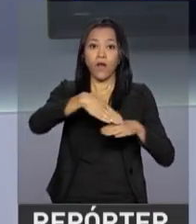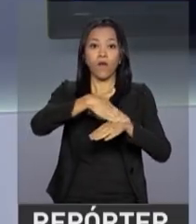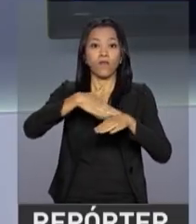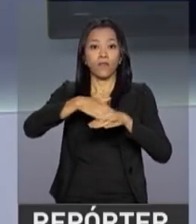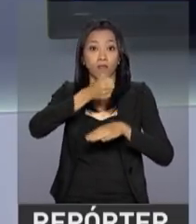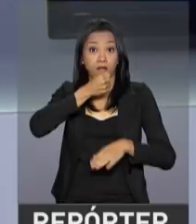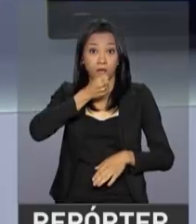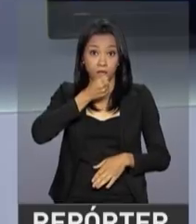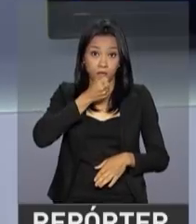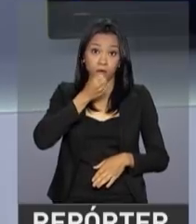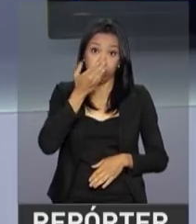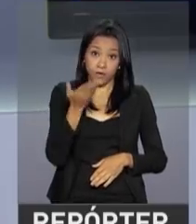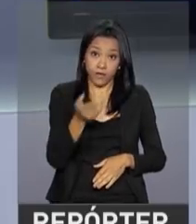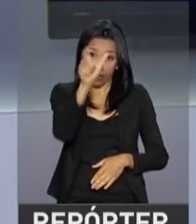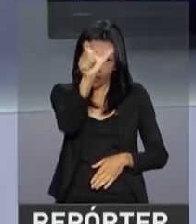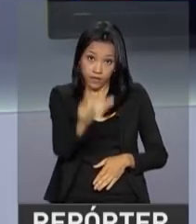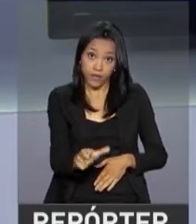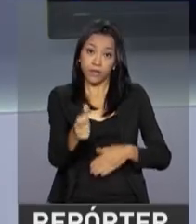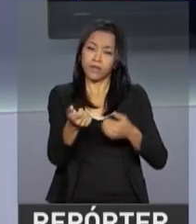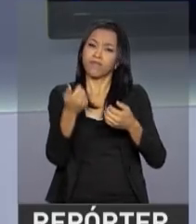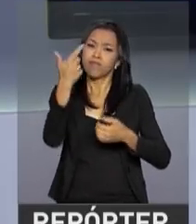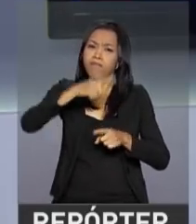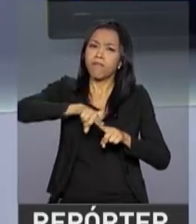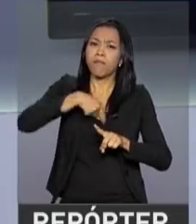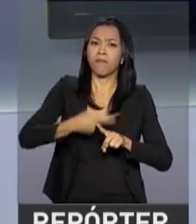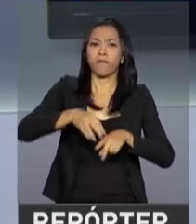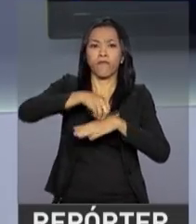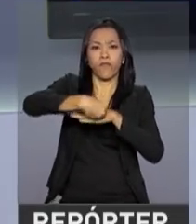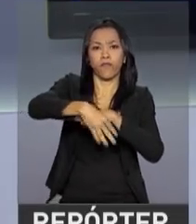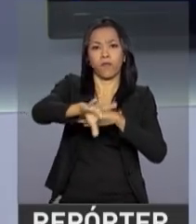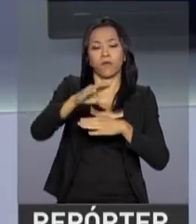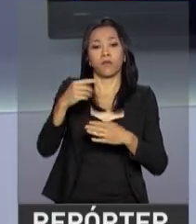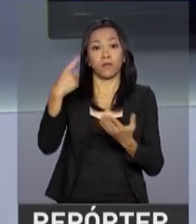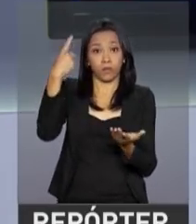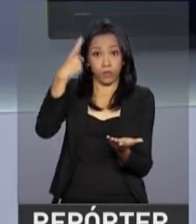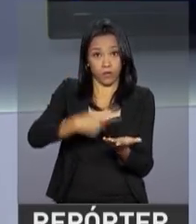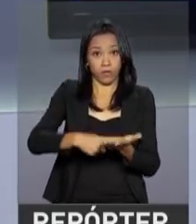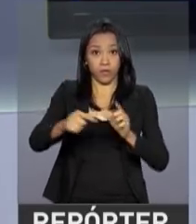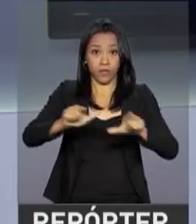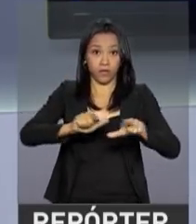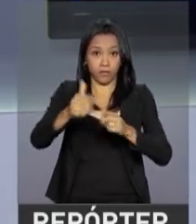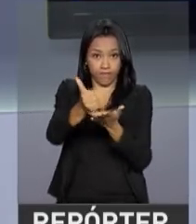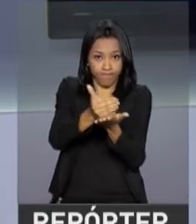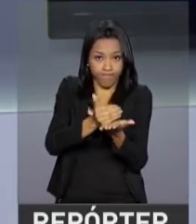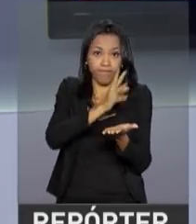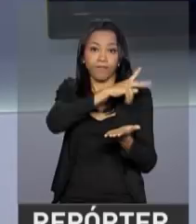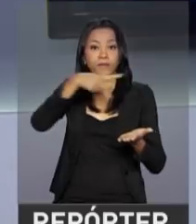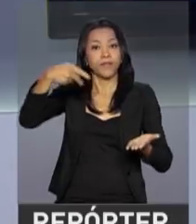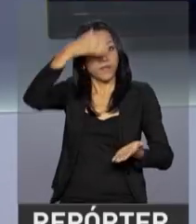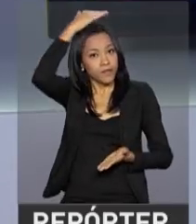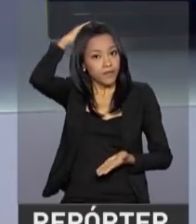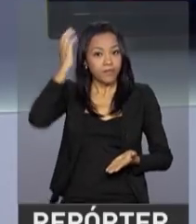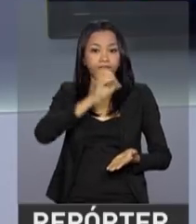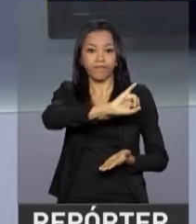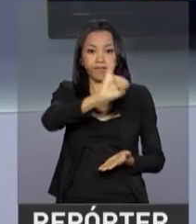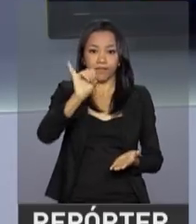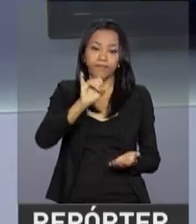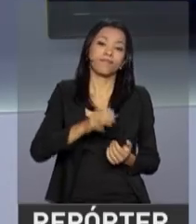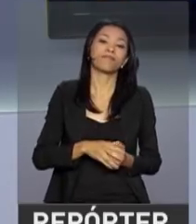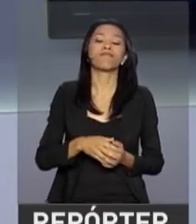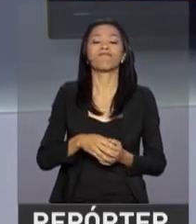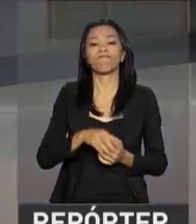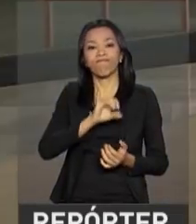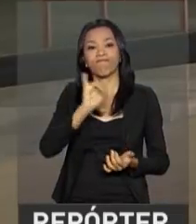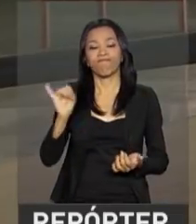repórter gabriela noronha que traz as informações sobre a agenda do presidente michel temer o hb olá carol